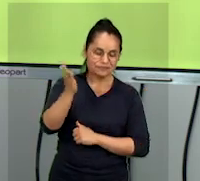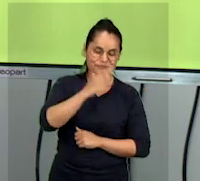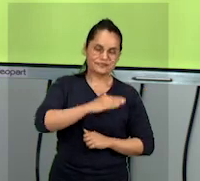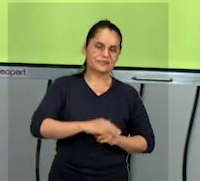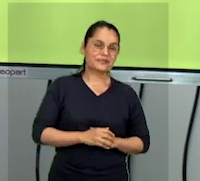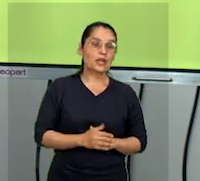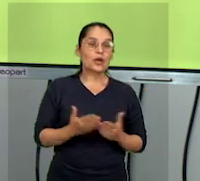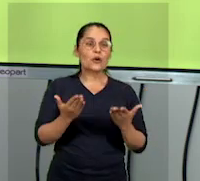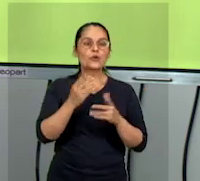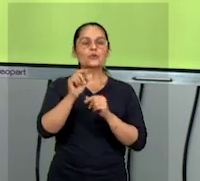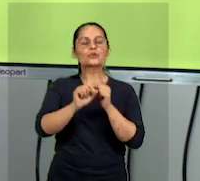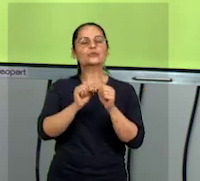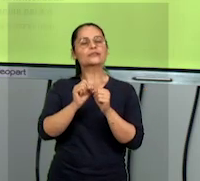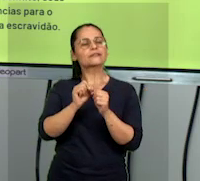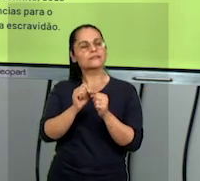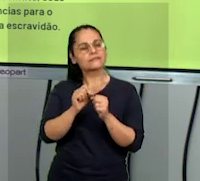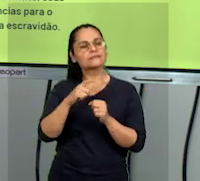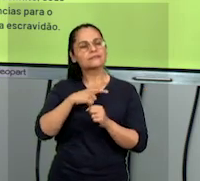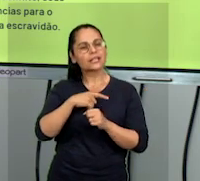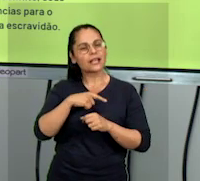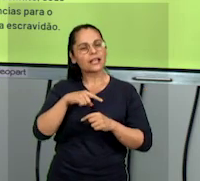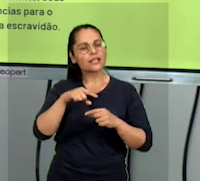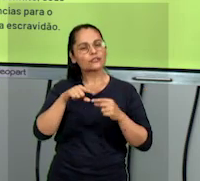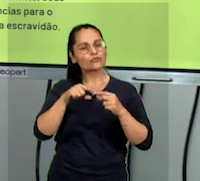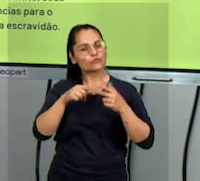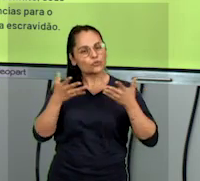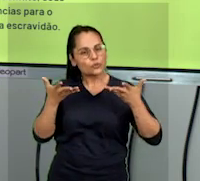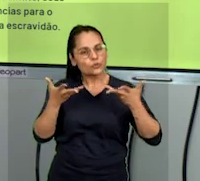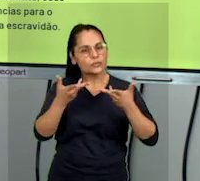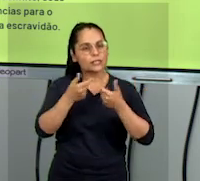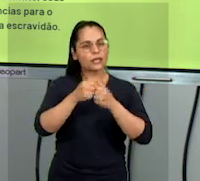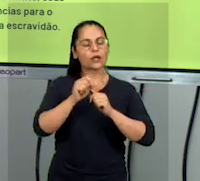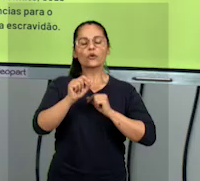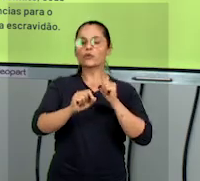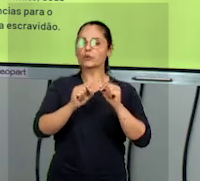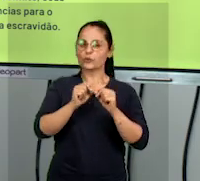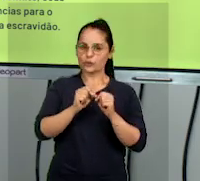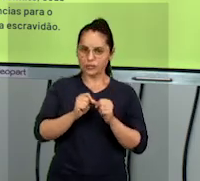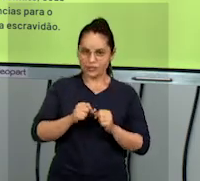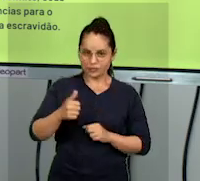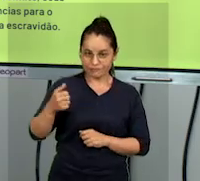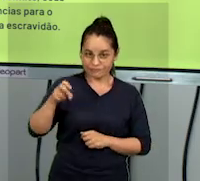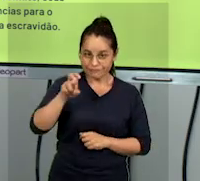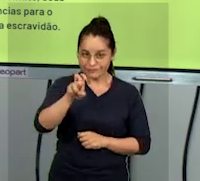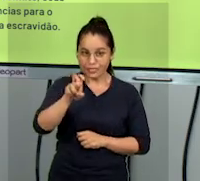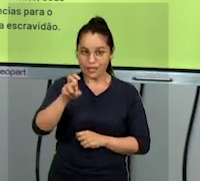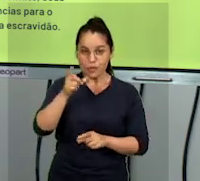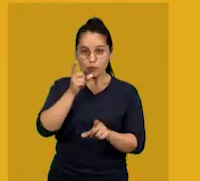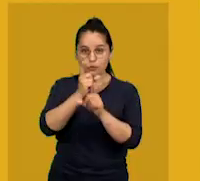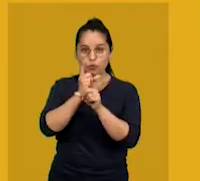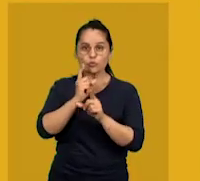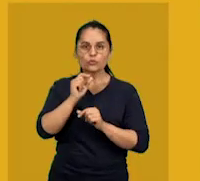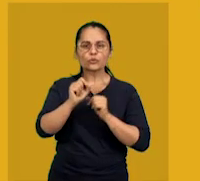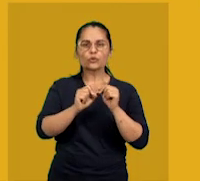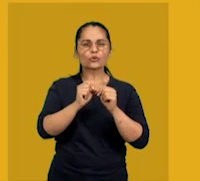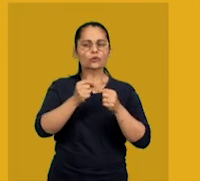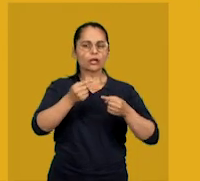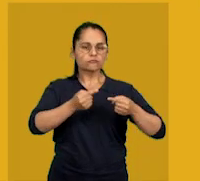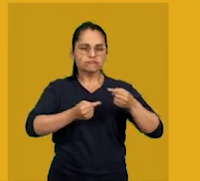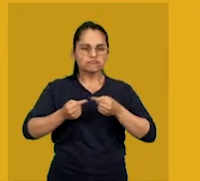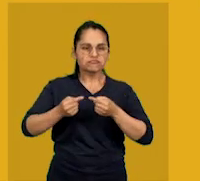Então, para essas 2 semanas, eu trouxe essas duas seguintes habilidades. A habilidade 15, para a gente identificar as